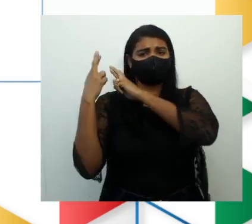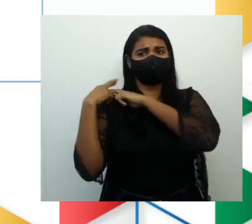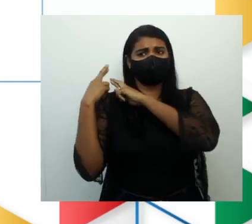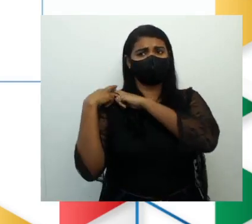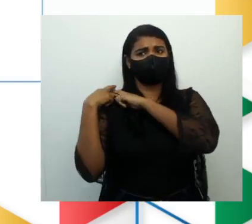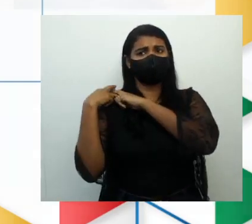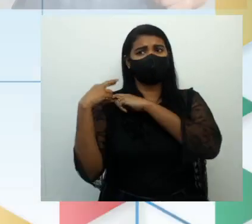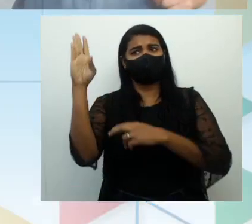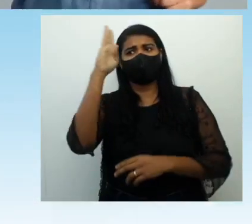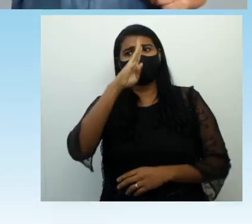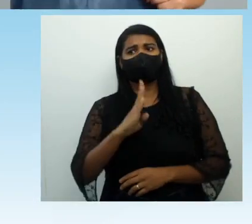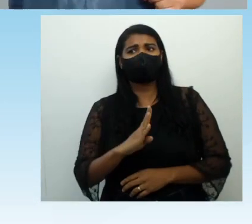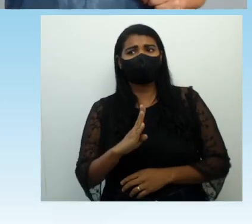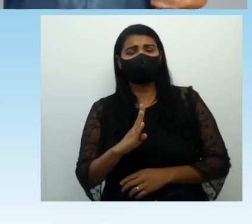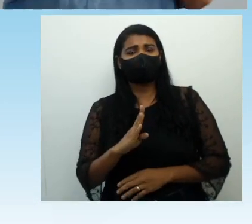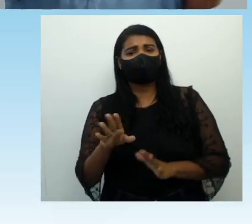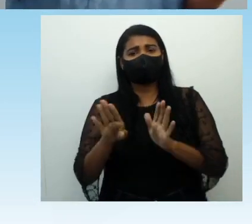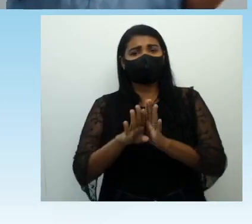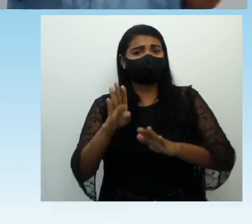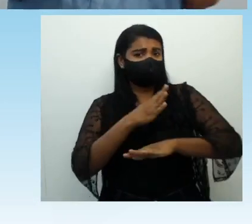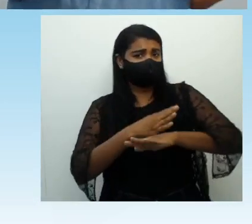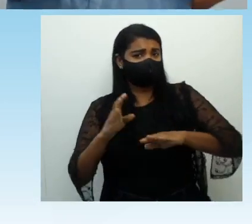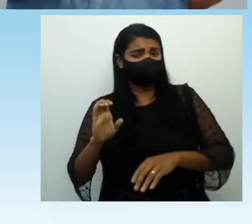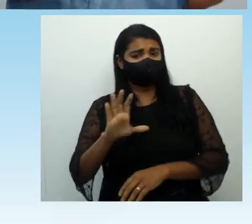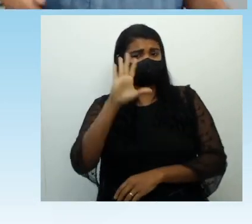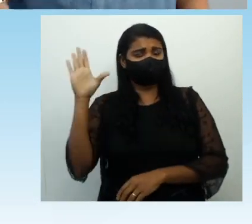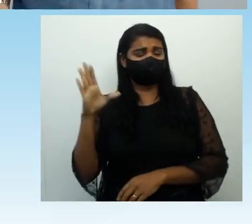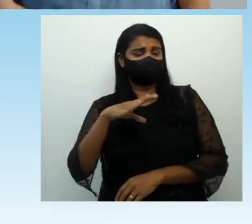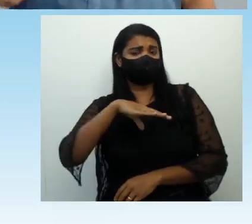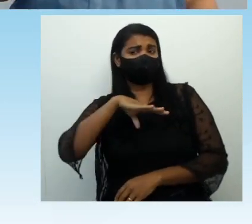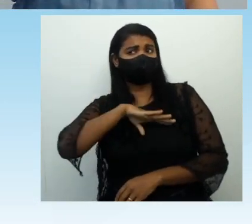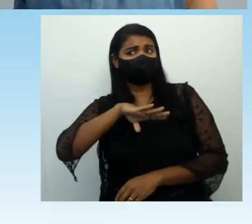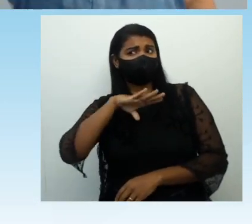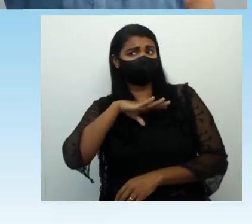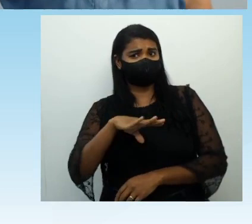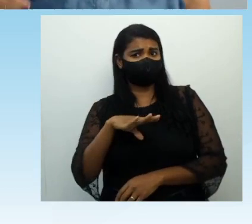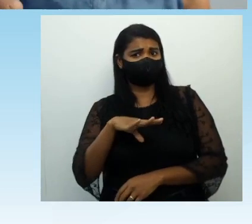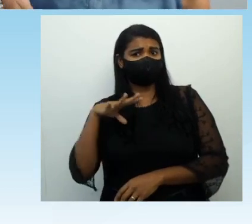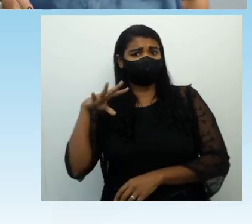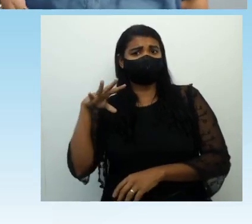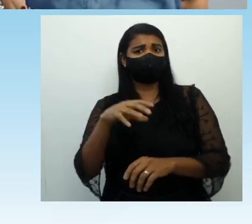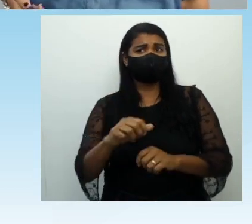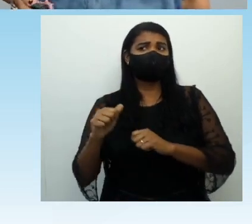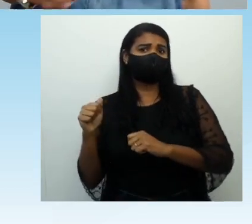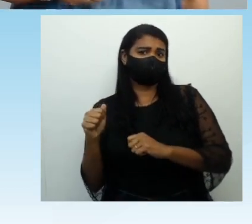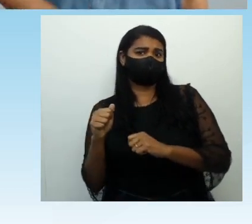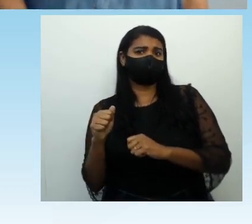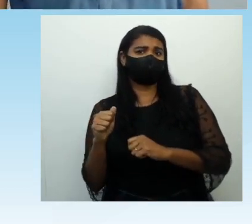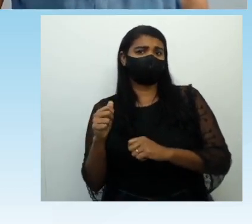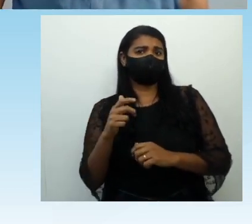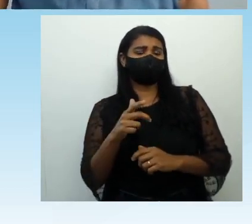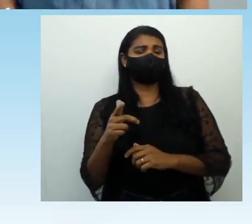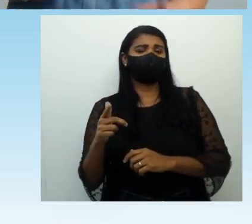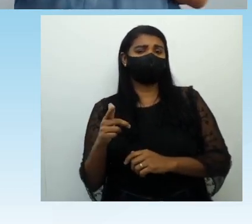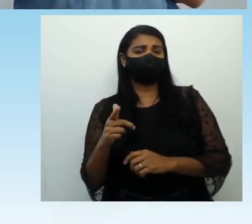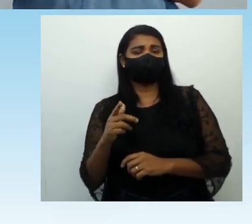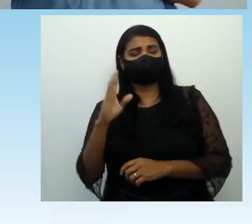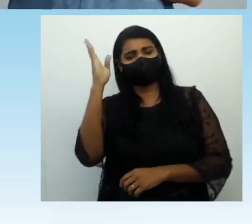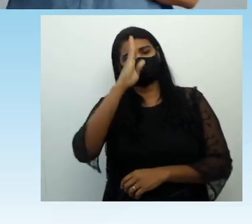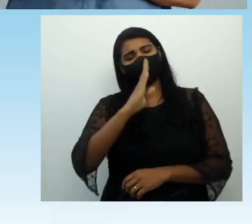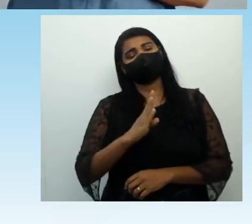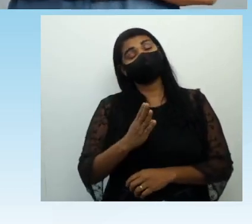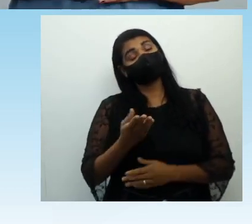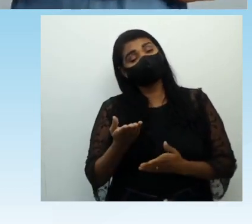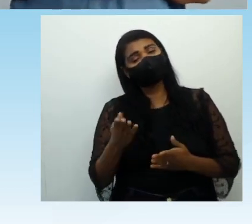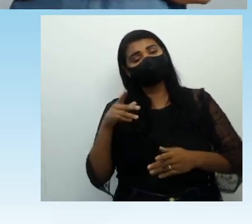território. Aí vieram os branquelos, europeus, portugueses, e tomaram posse da nossa terrinha. Então, só que